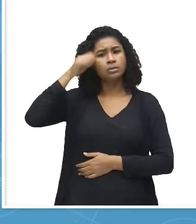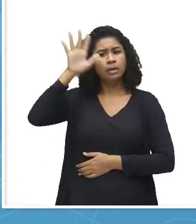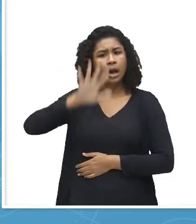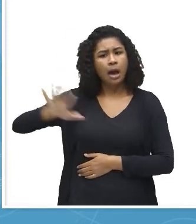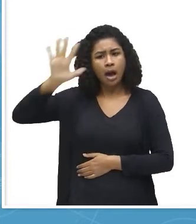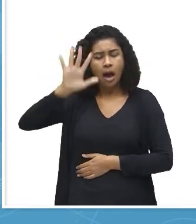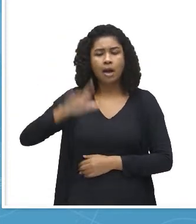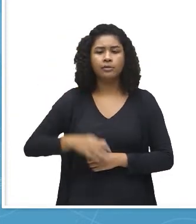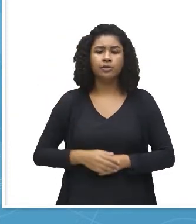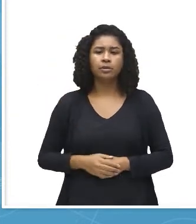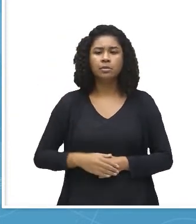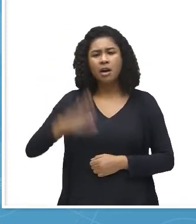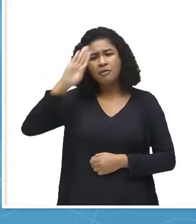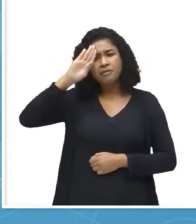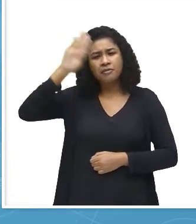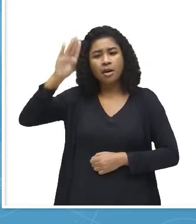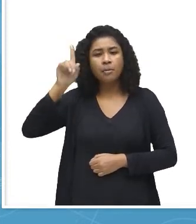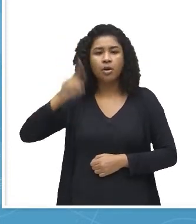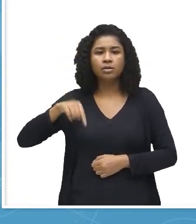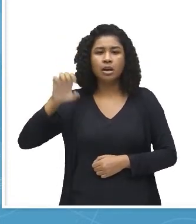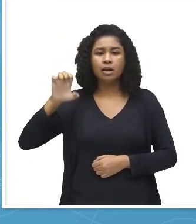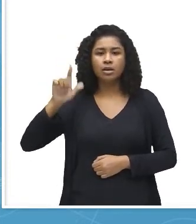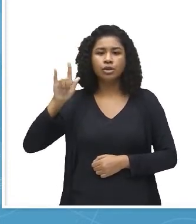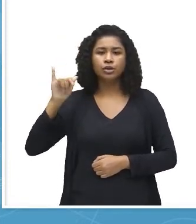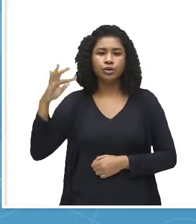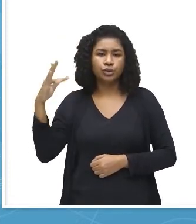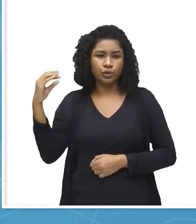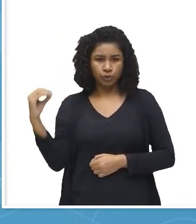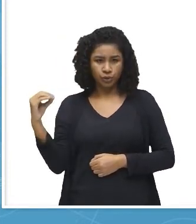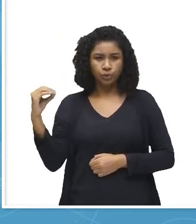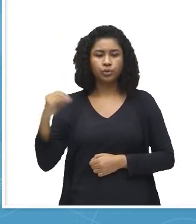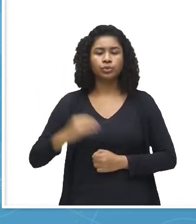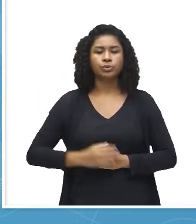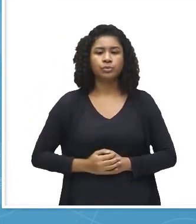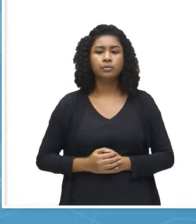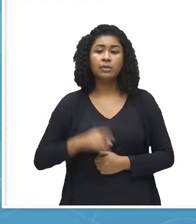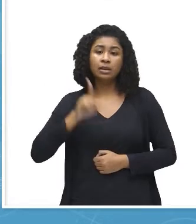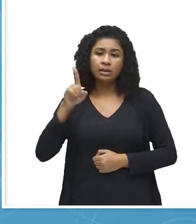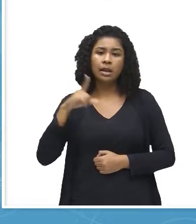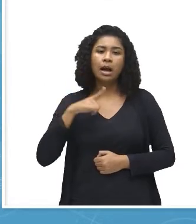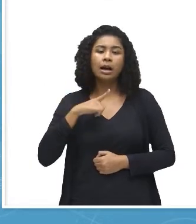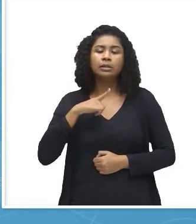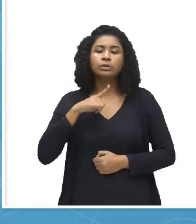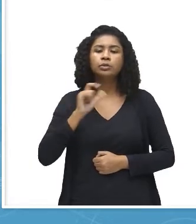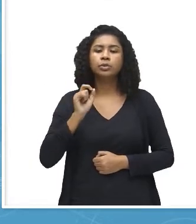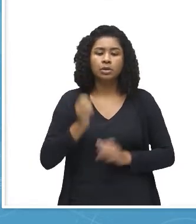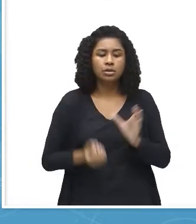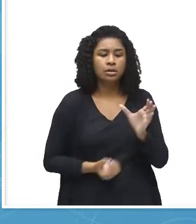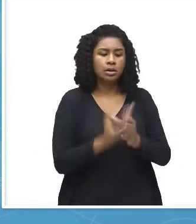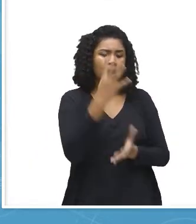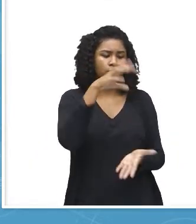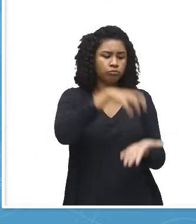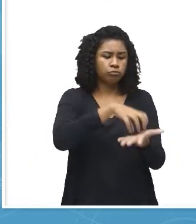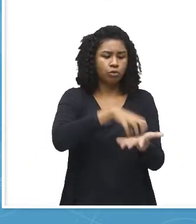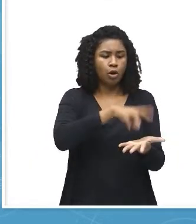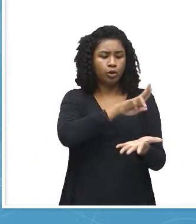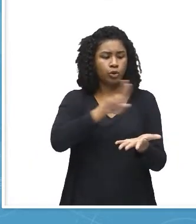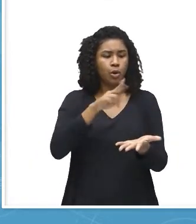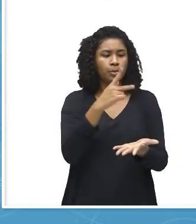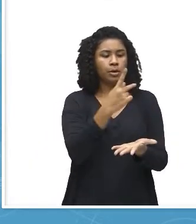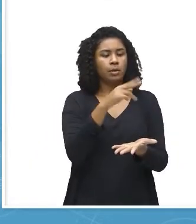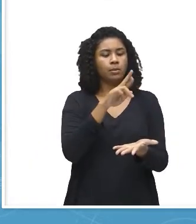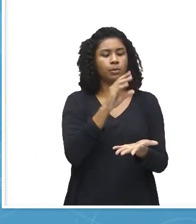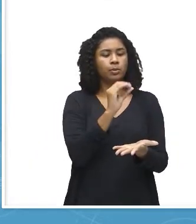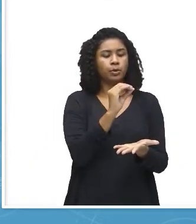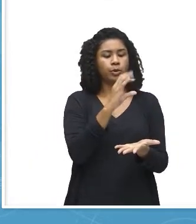famosas está o Egito. No Egito, os ingleses estabeleceram um protetorado. Explicamos para vocês. É um território que possui